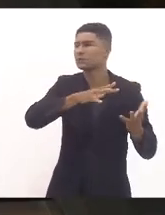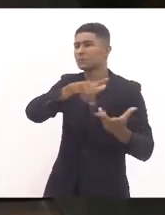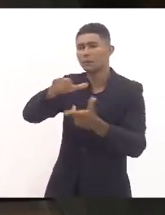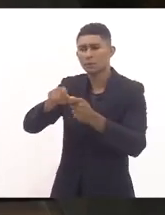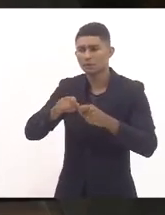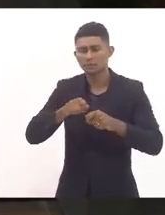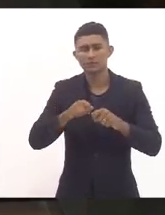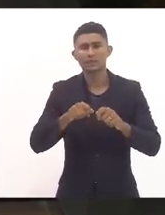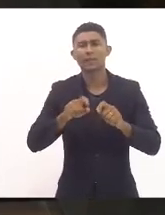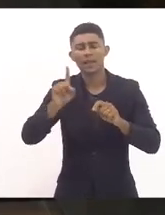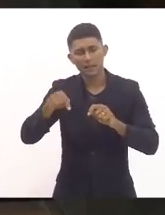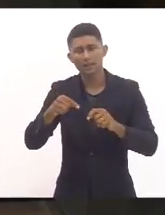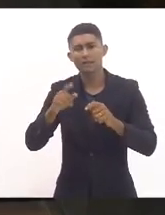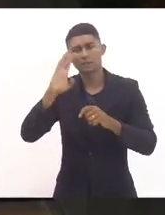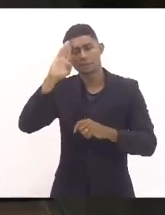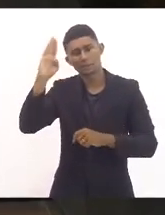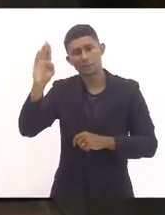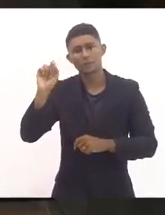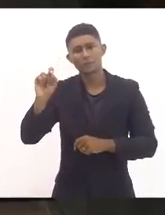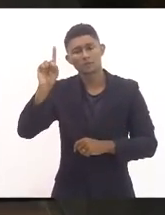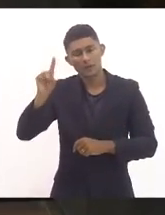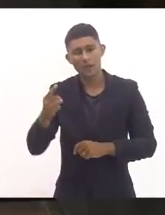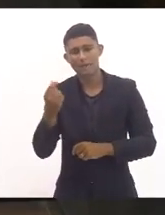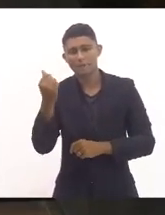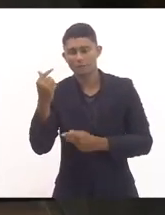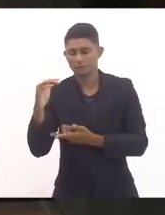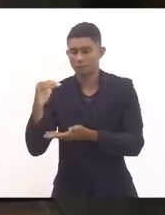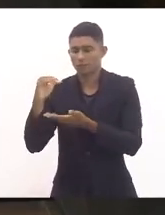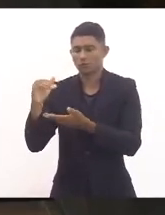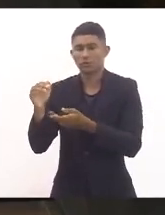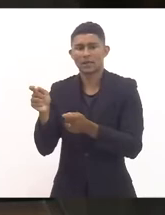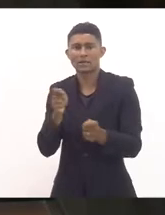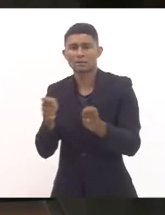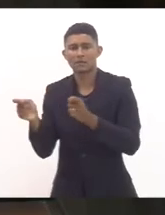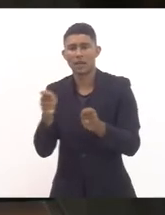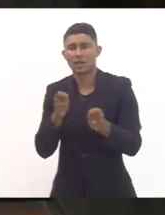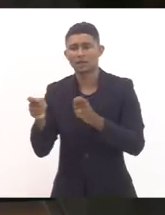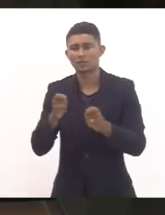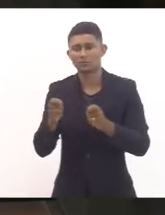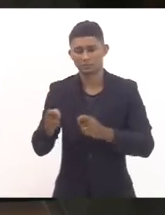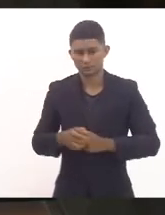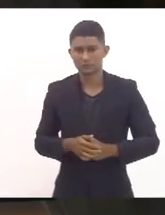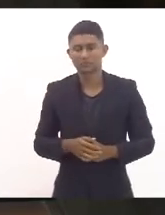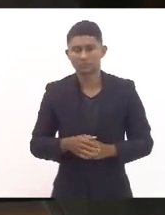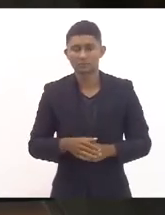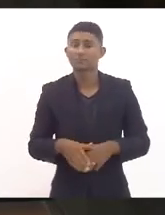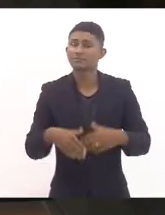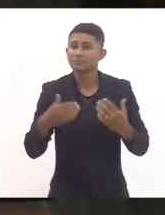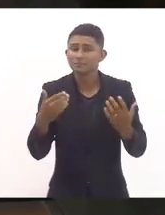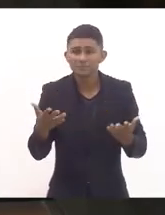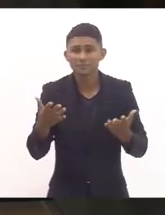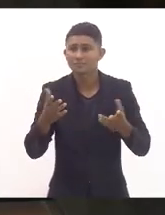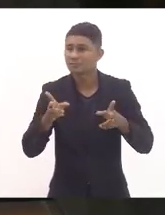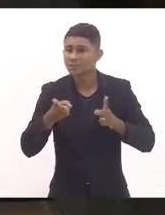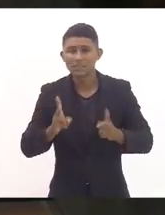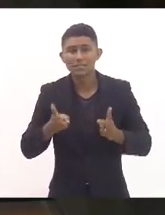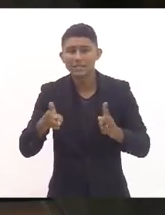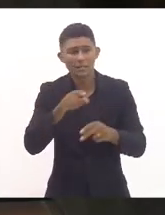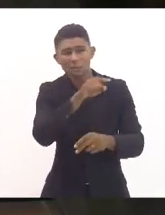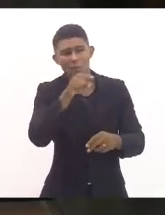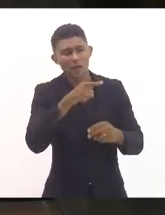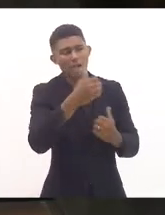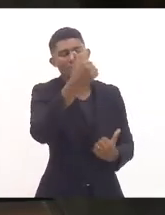em geral, os fundos administrados pelo capital financeiro. Então, sempre defendeu